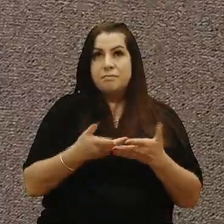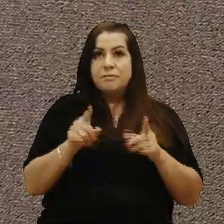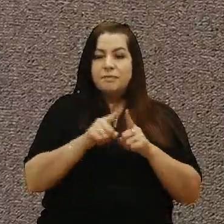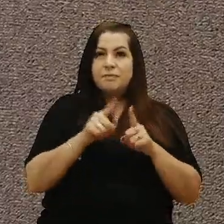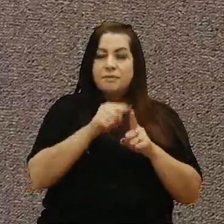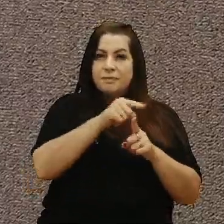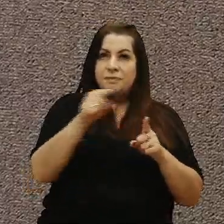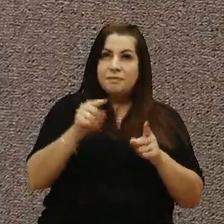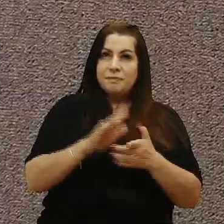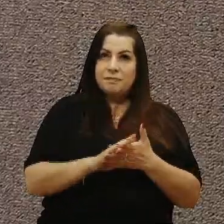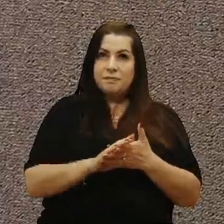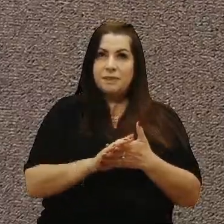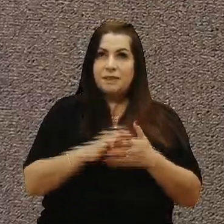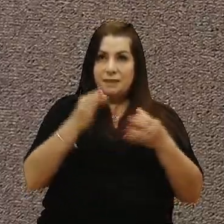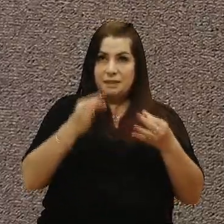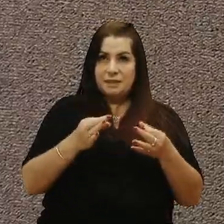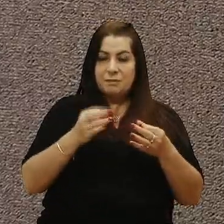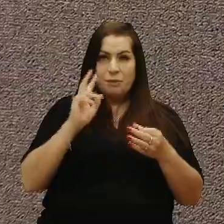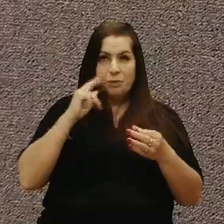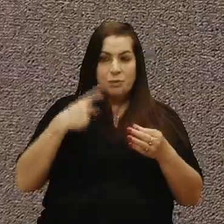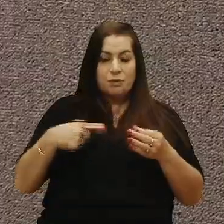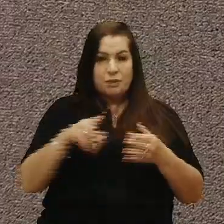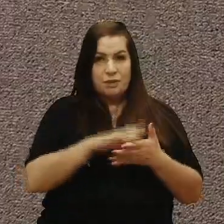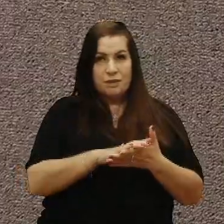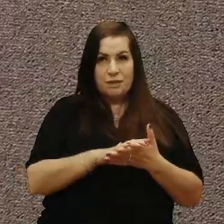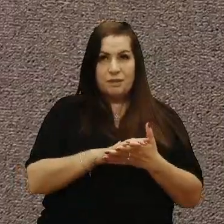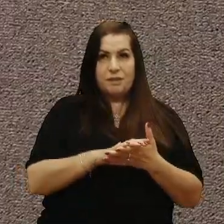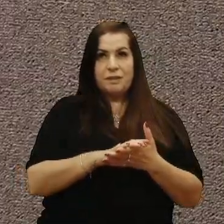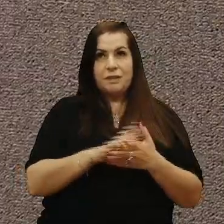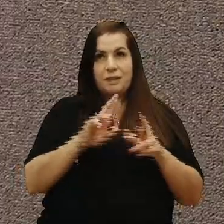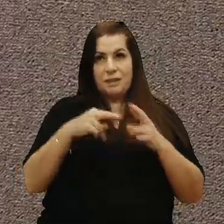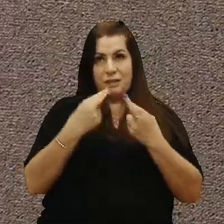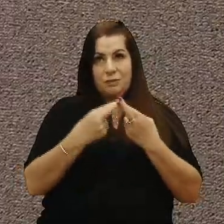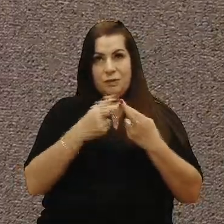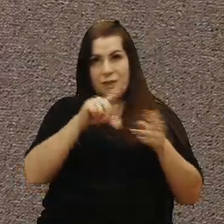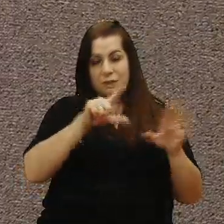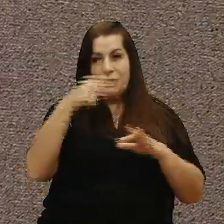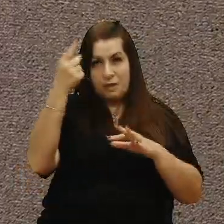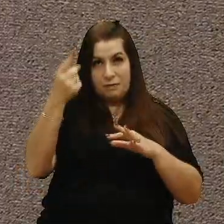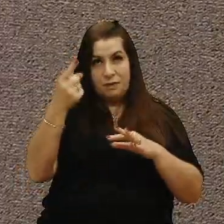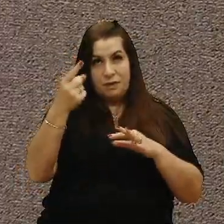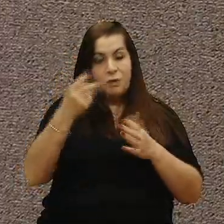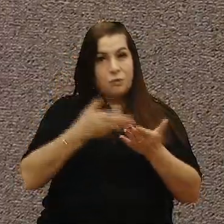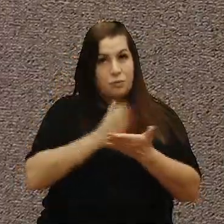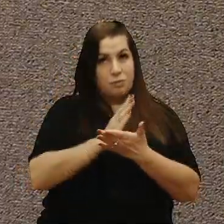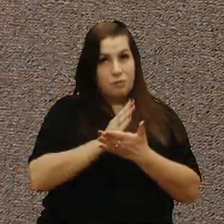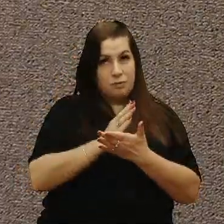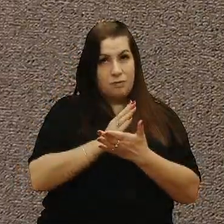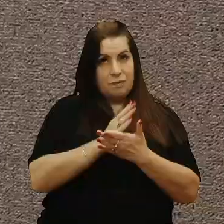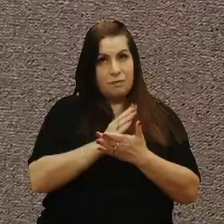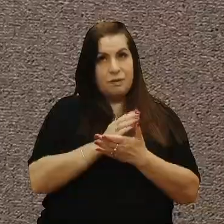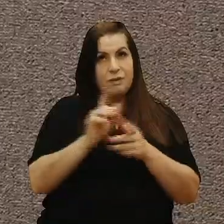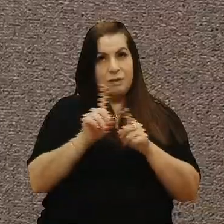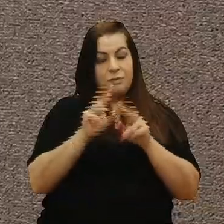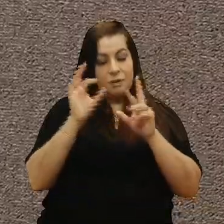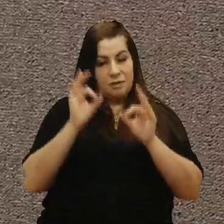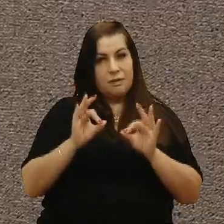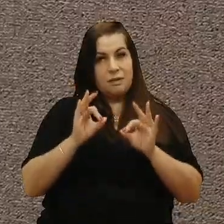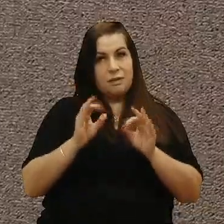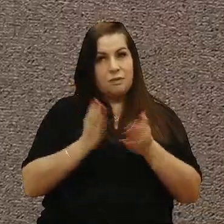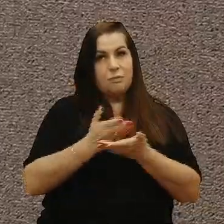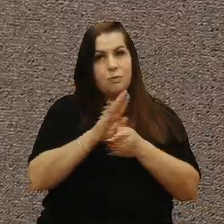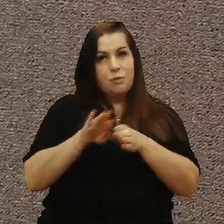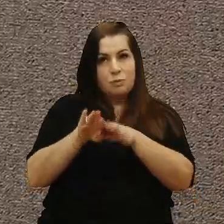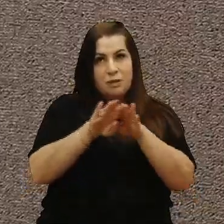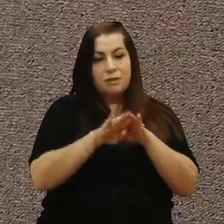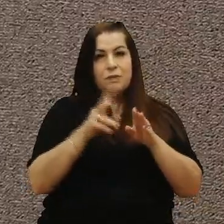qualquer forma, eu tenho certeza que a gente vai fazer esse reconhecimento na sessão da semana que vem, com a aprovação, que eu também tenho certeza, por unanimidade